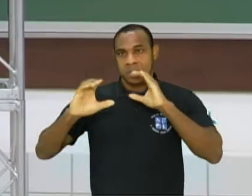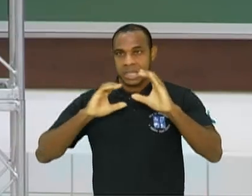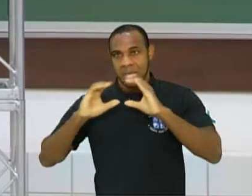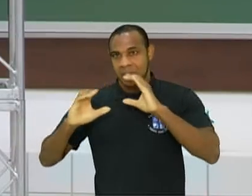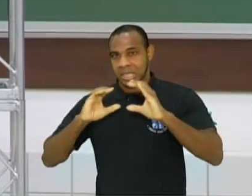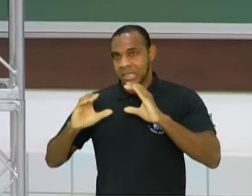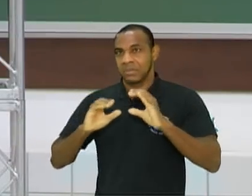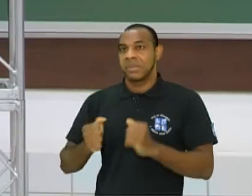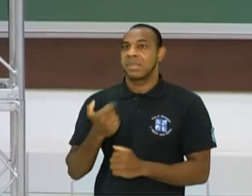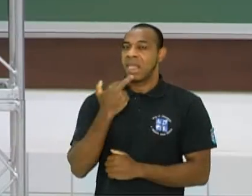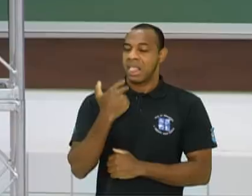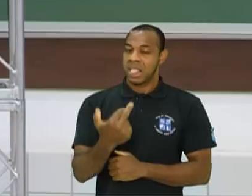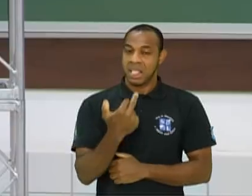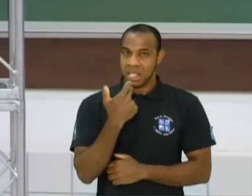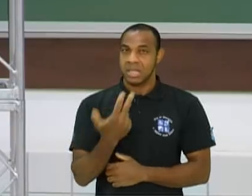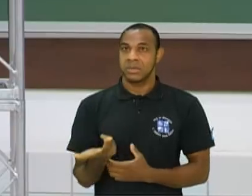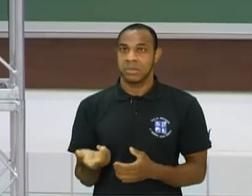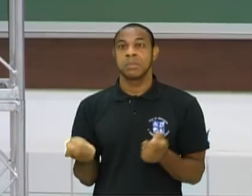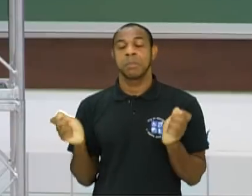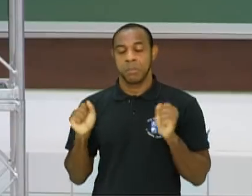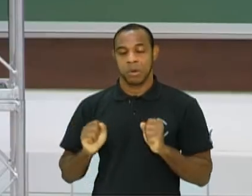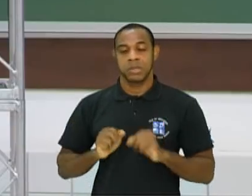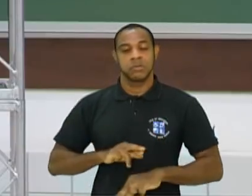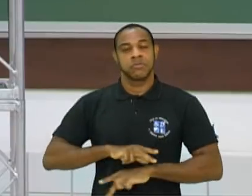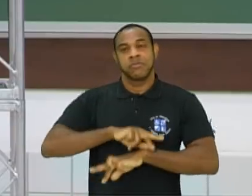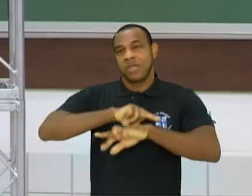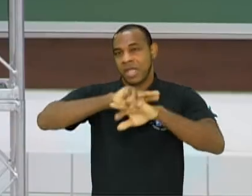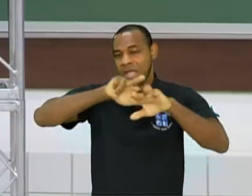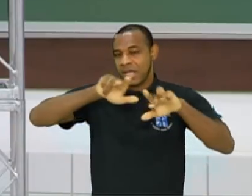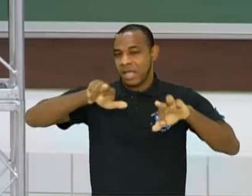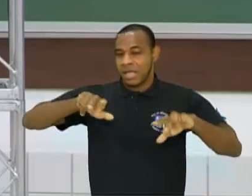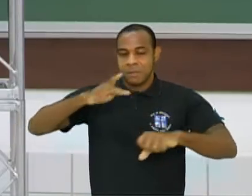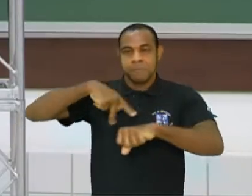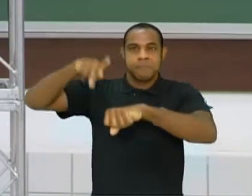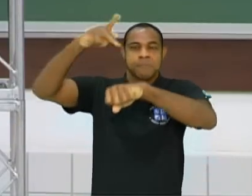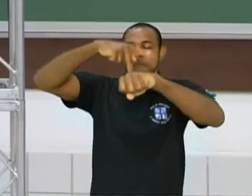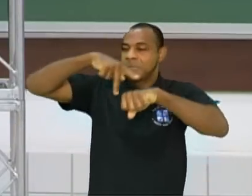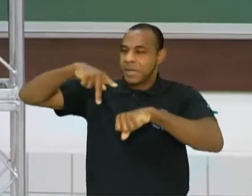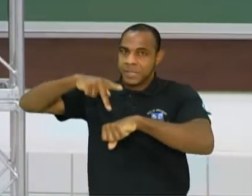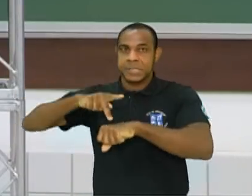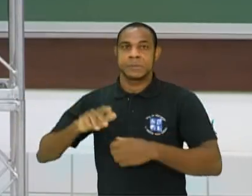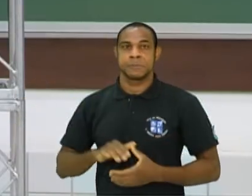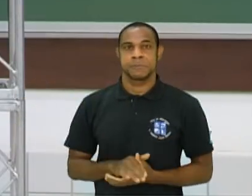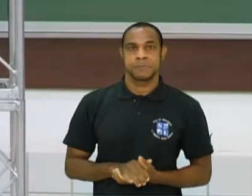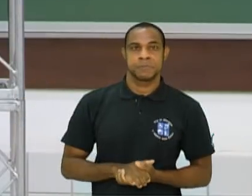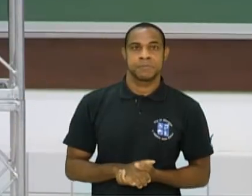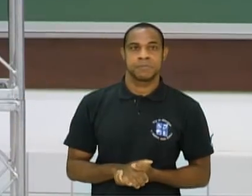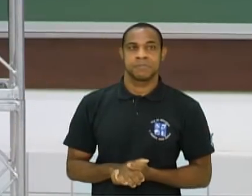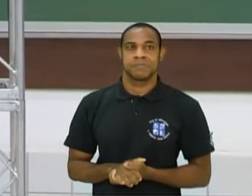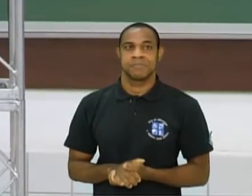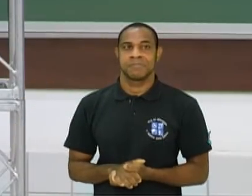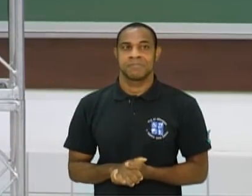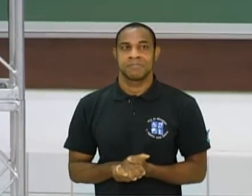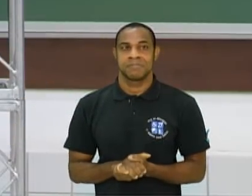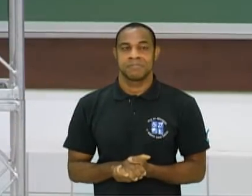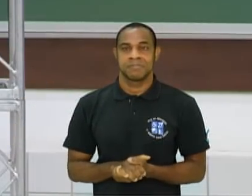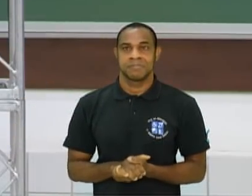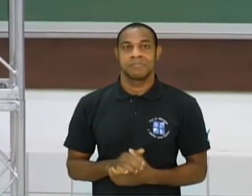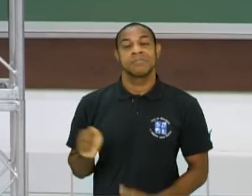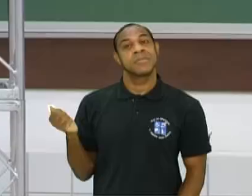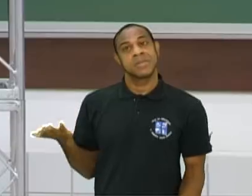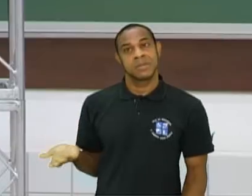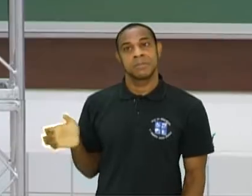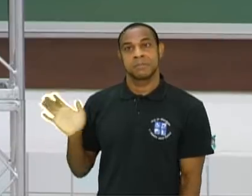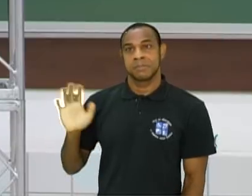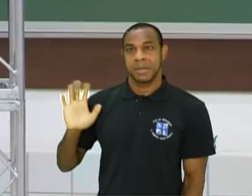dessa linguagem que pode ser diferente em diferentes países. Então, bye